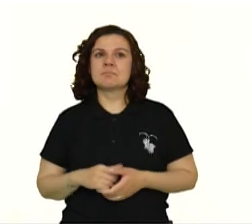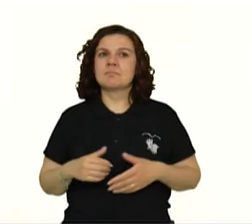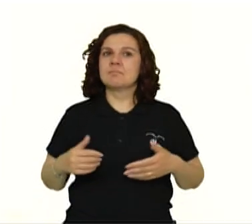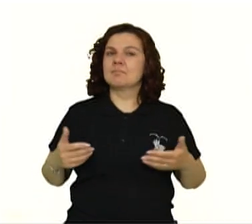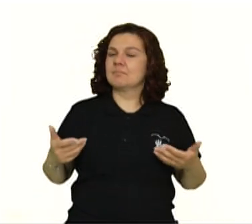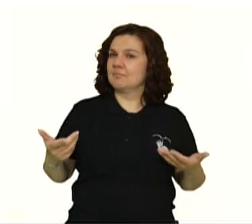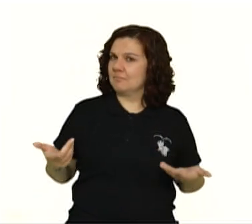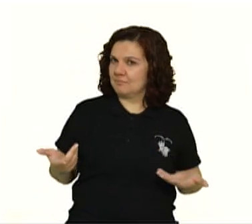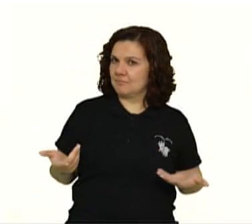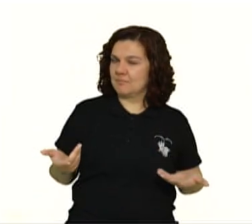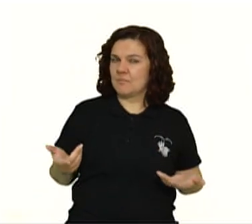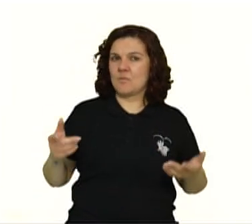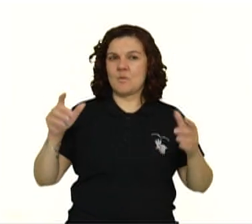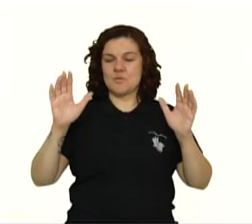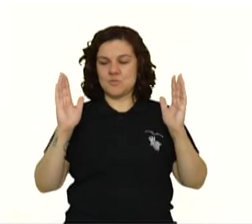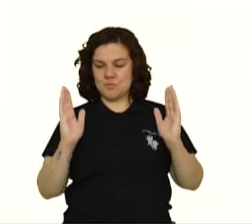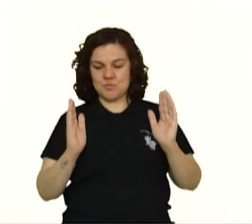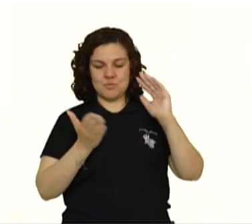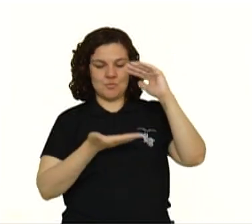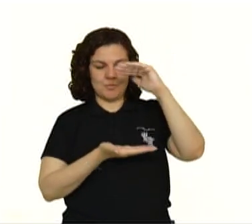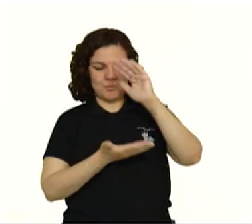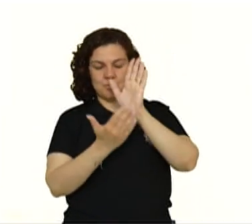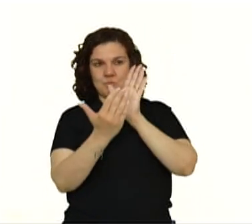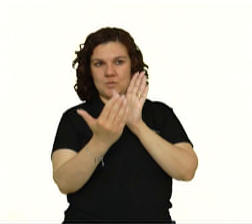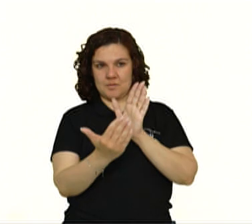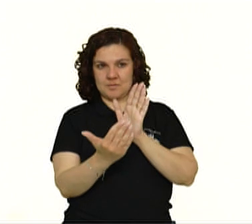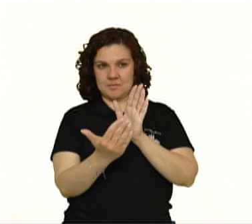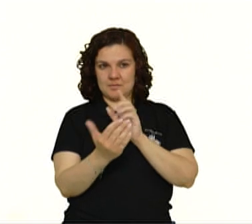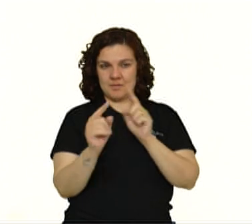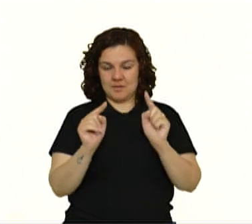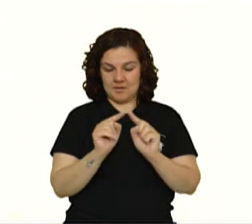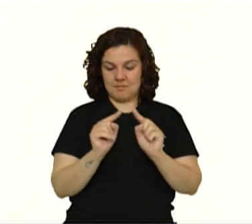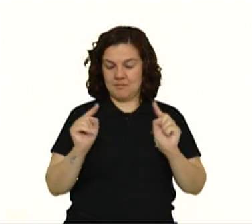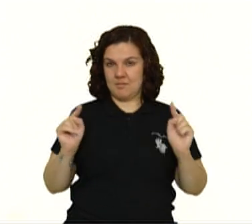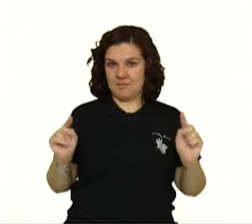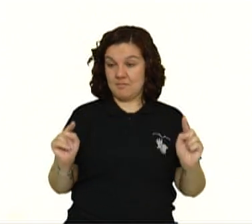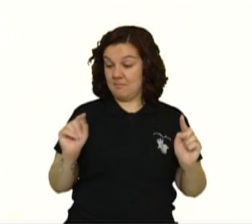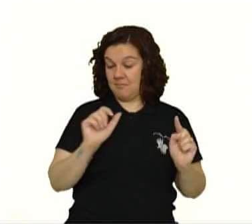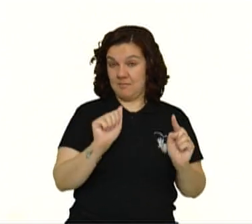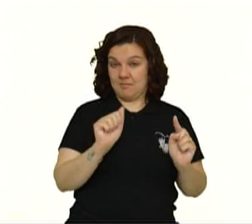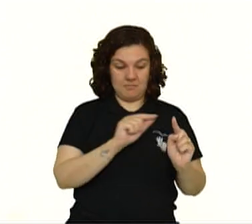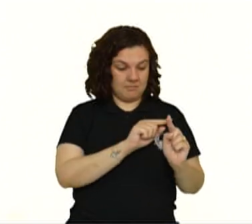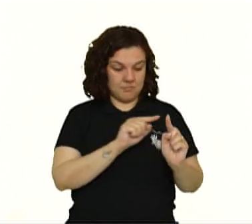o nosso cubo tem aresta medindo A,